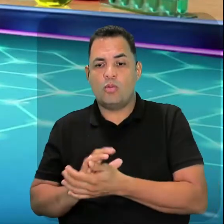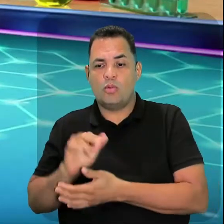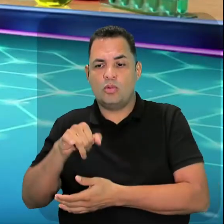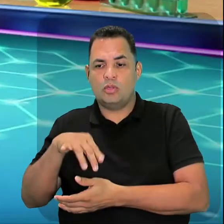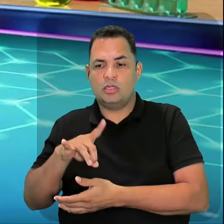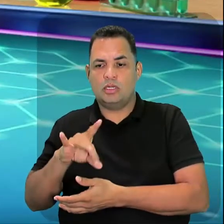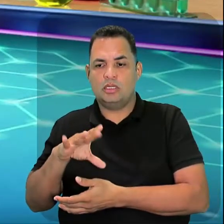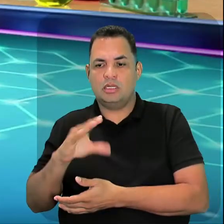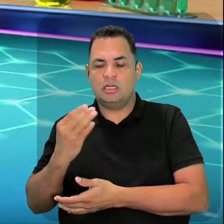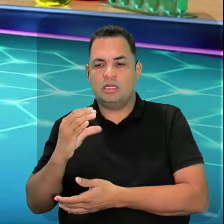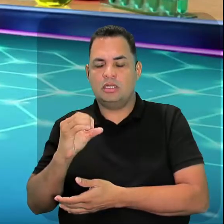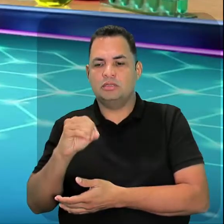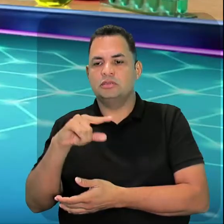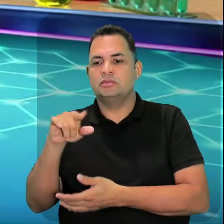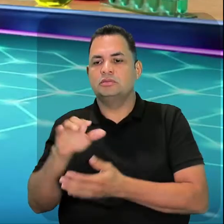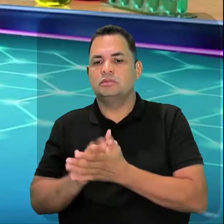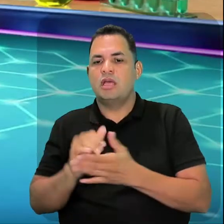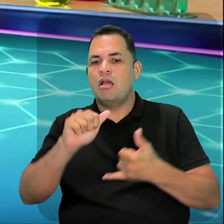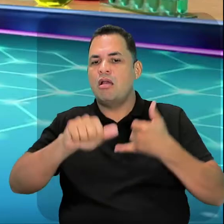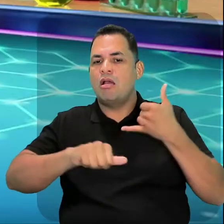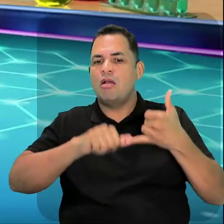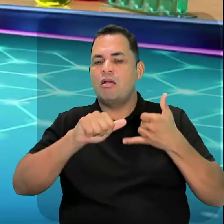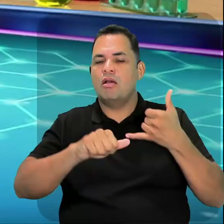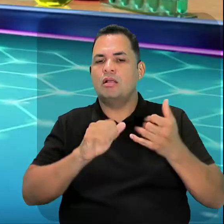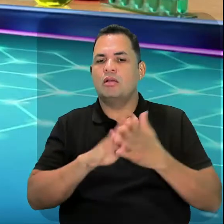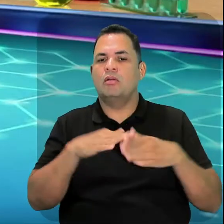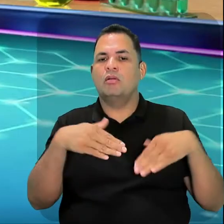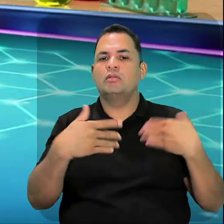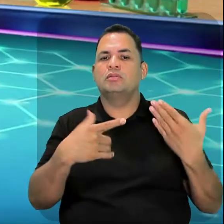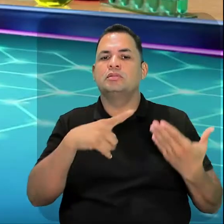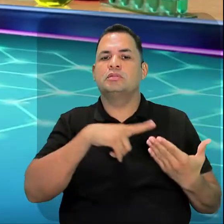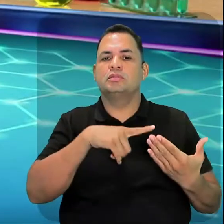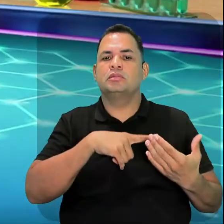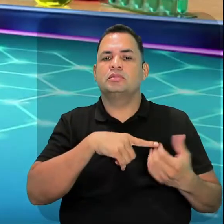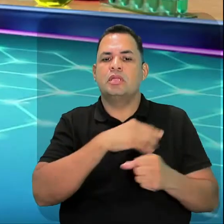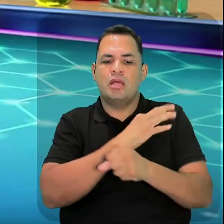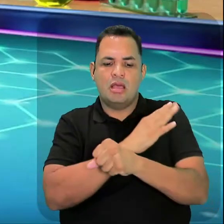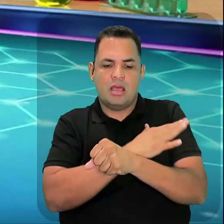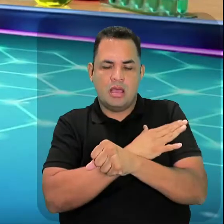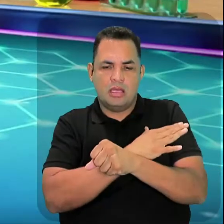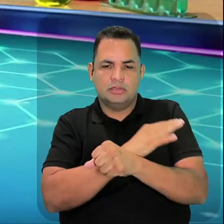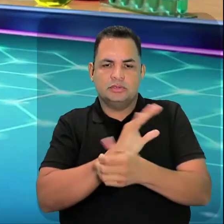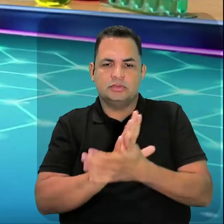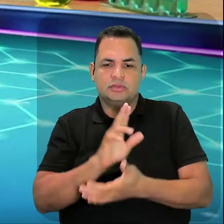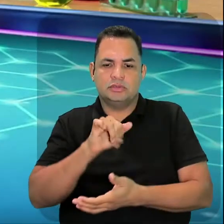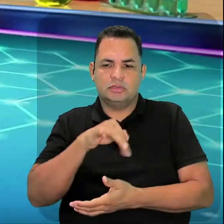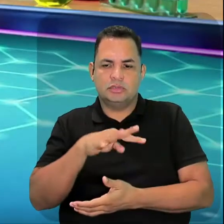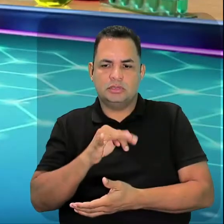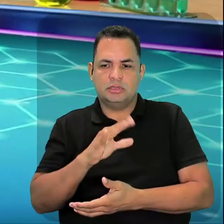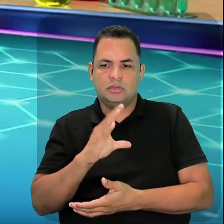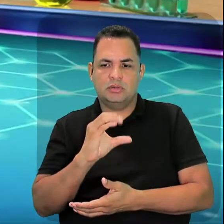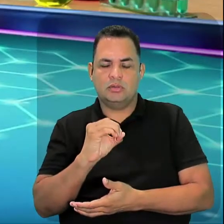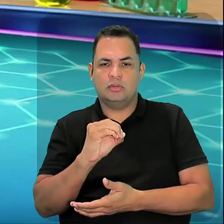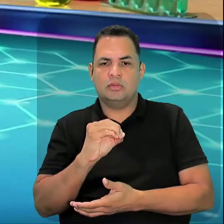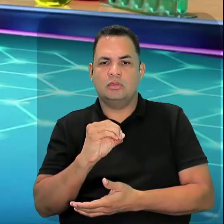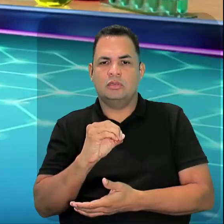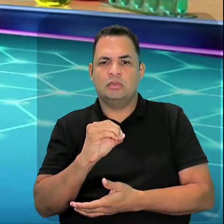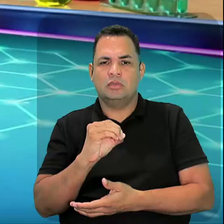nitração, que é uma reação que ocorre justamente com o ácido nítrico. Aí o nosso ácido